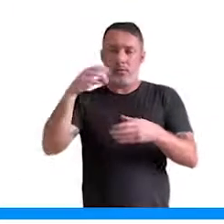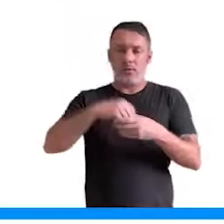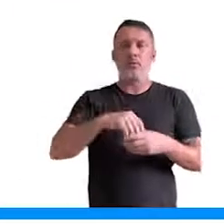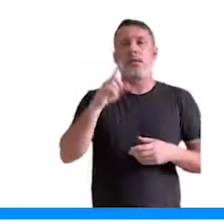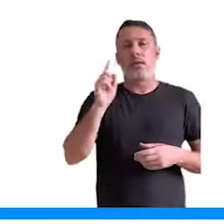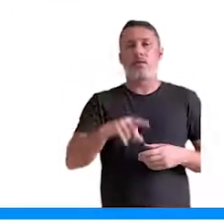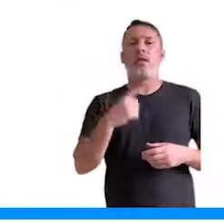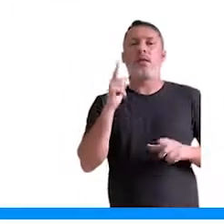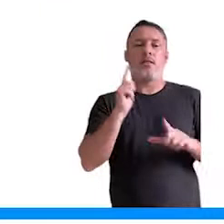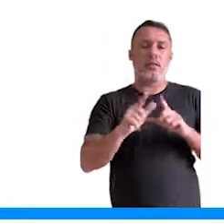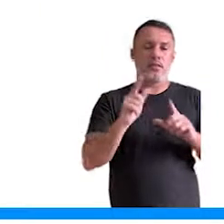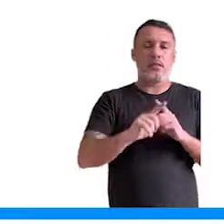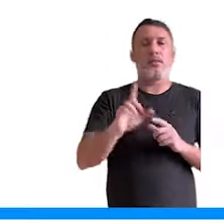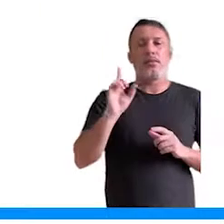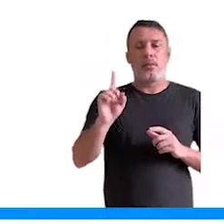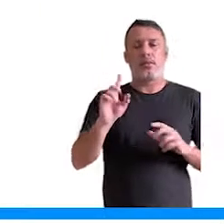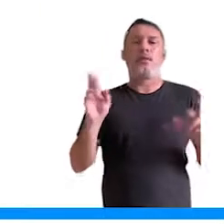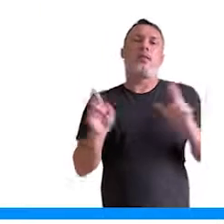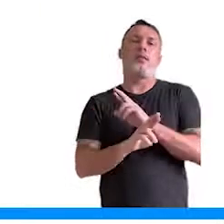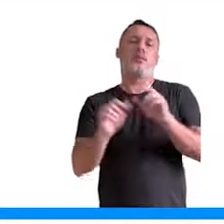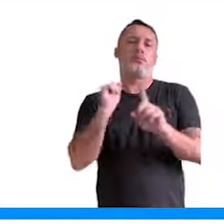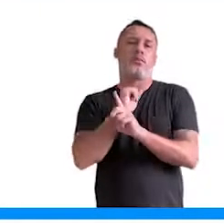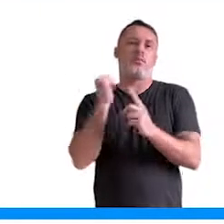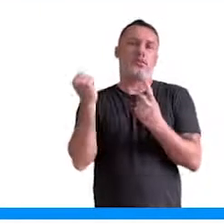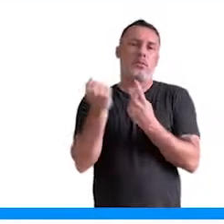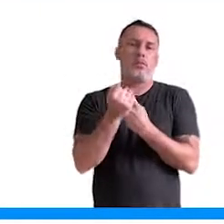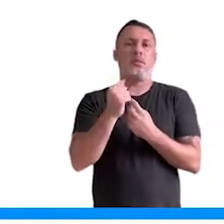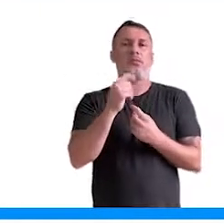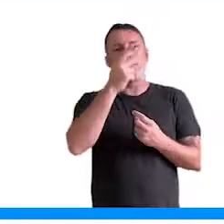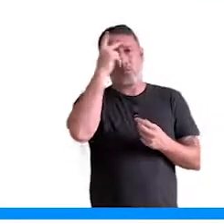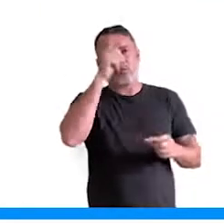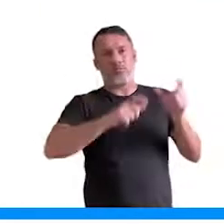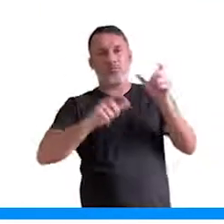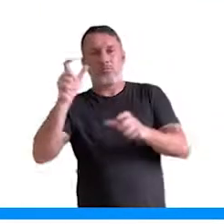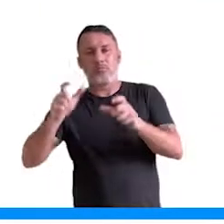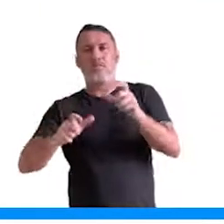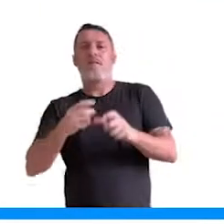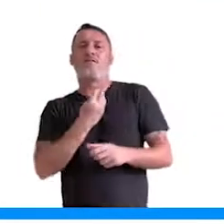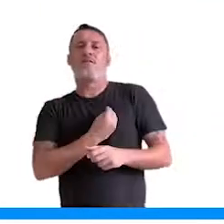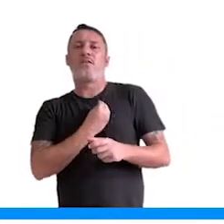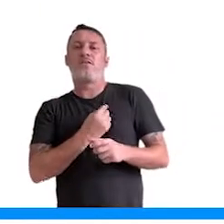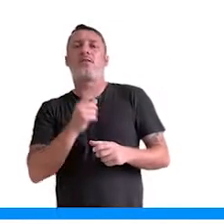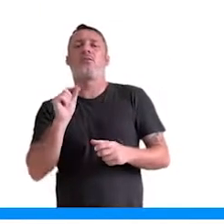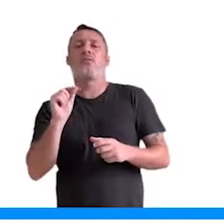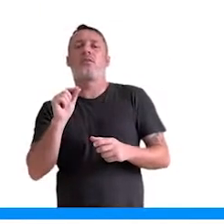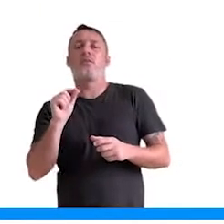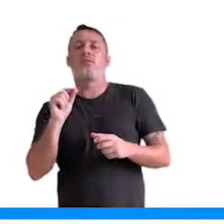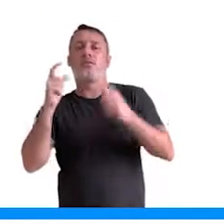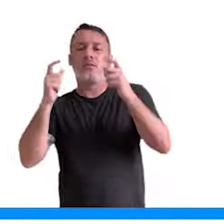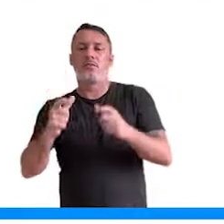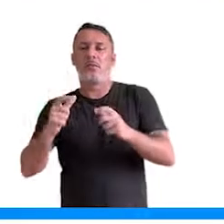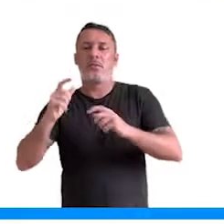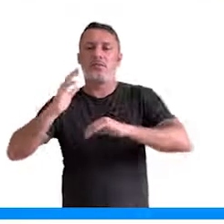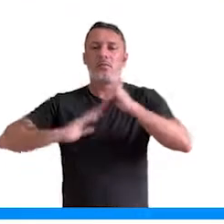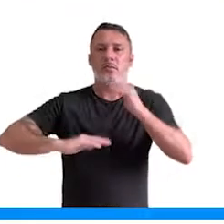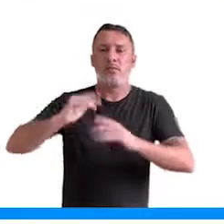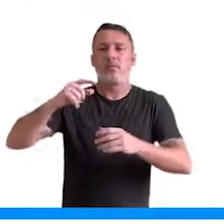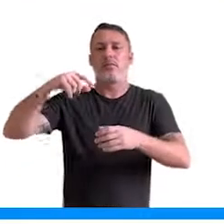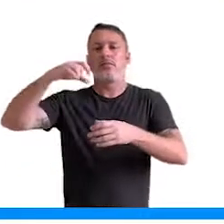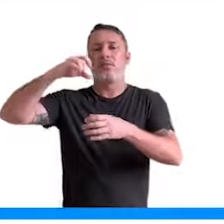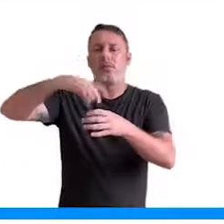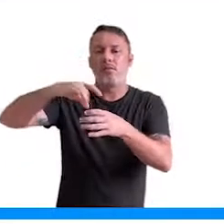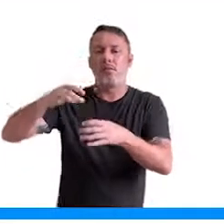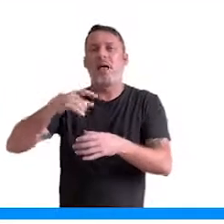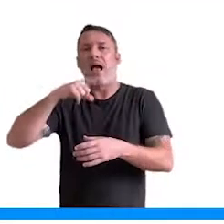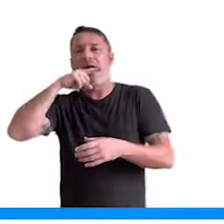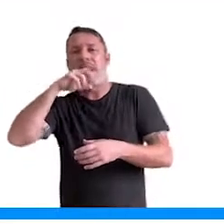aí realmente a letra D, relações sociais dos indivíduos que vivem do plantio da cana-de-açúcar, e